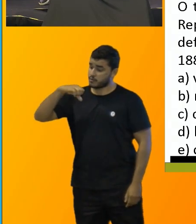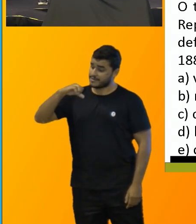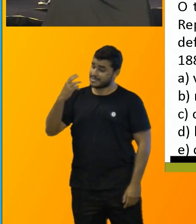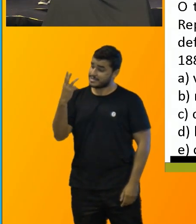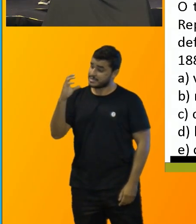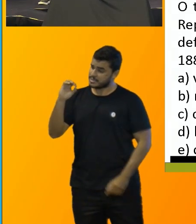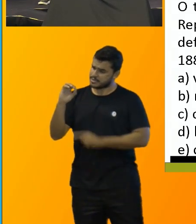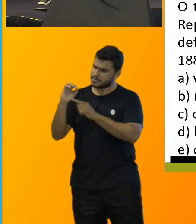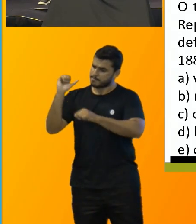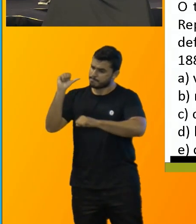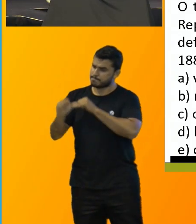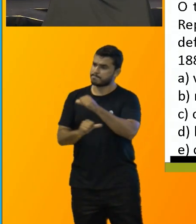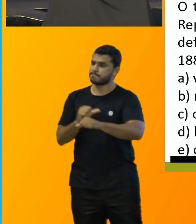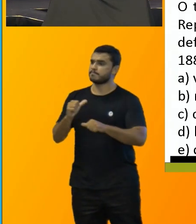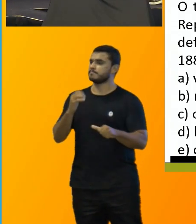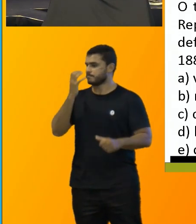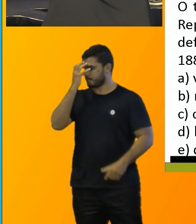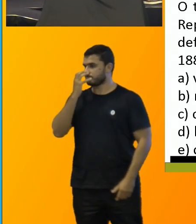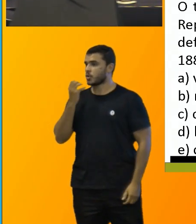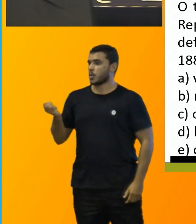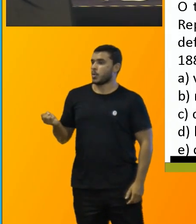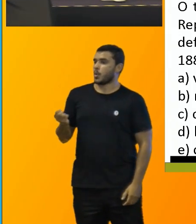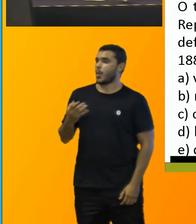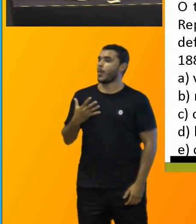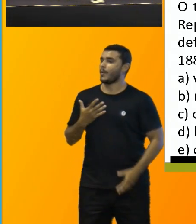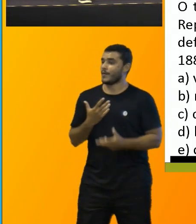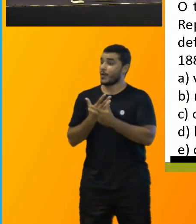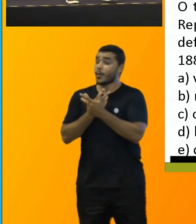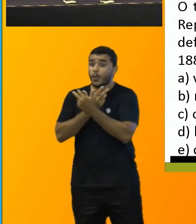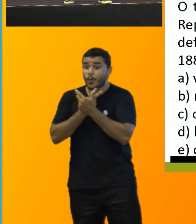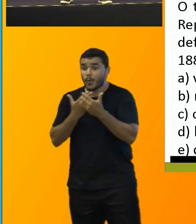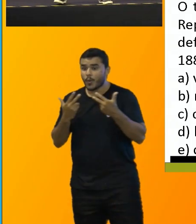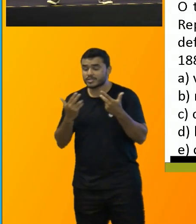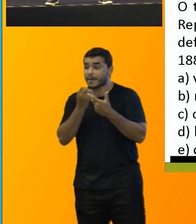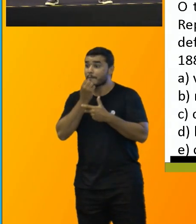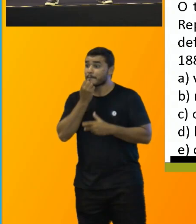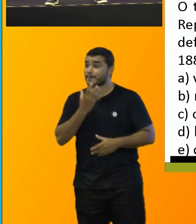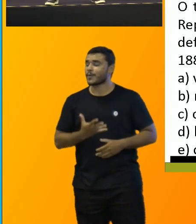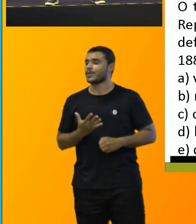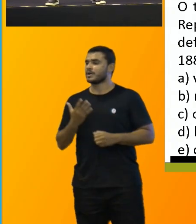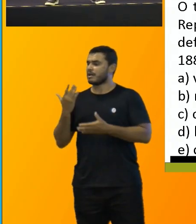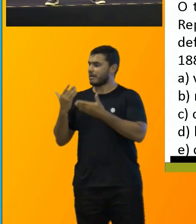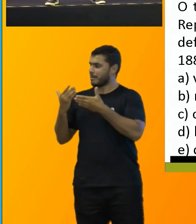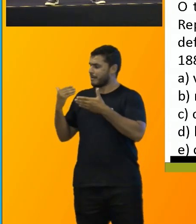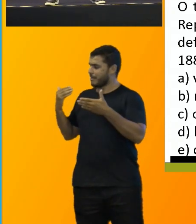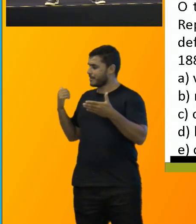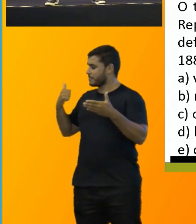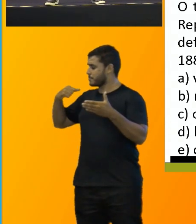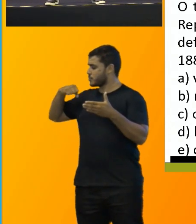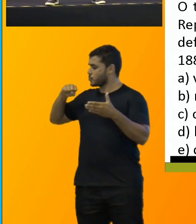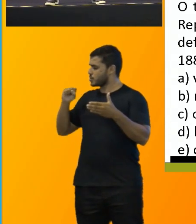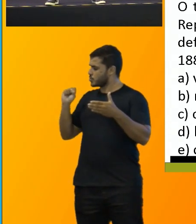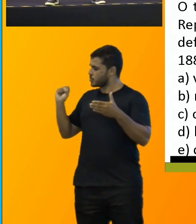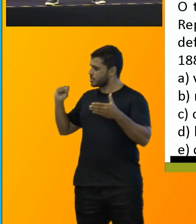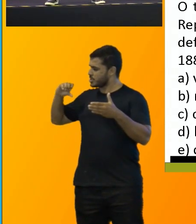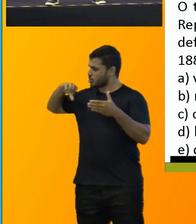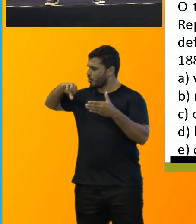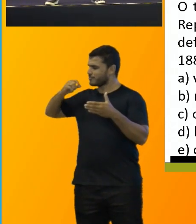maneira de que eu trago uma novidade, existe algo anterior a mim. Só faz sentido mudança se for para